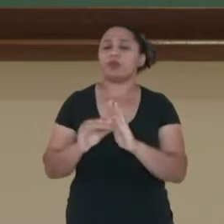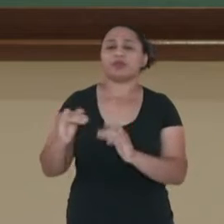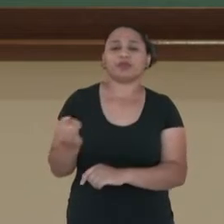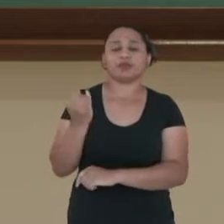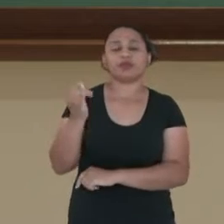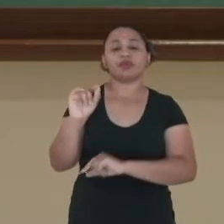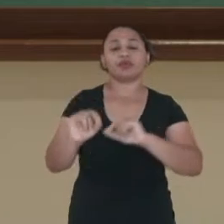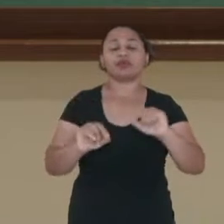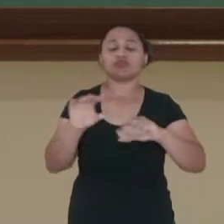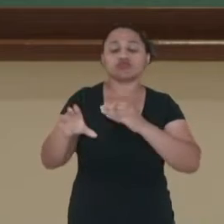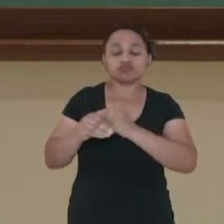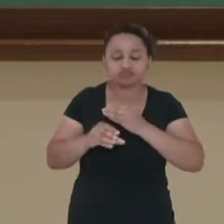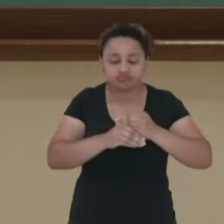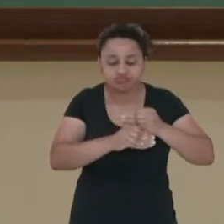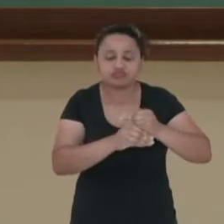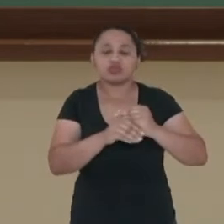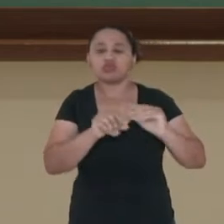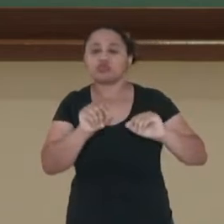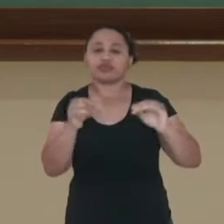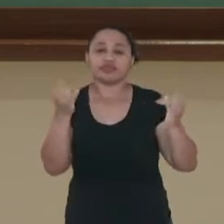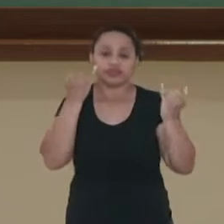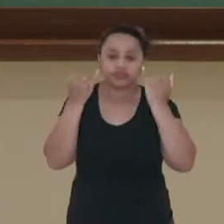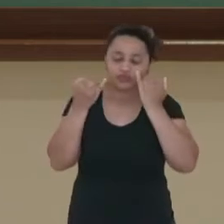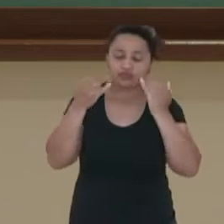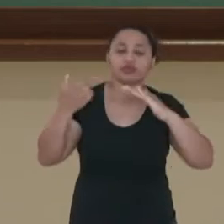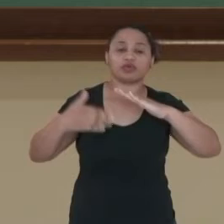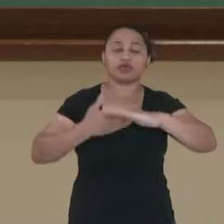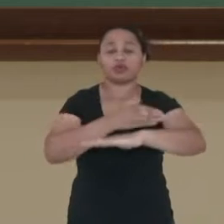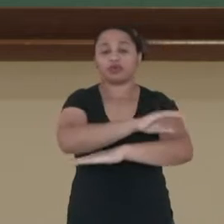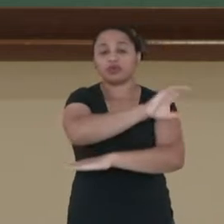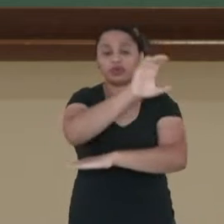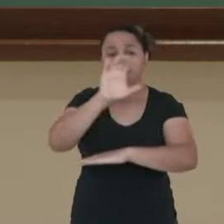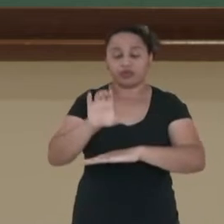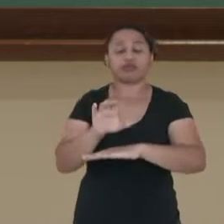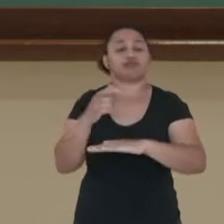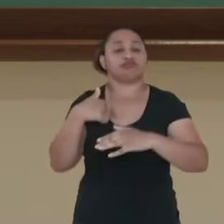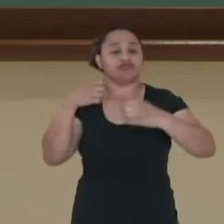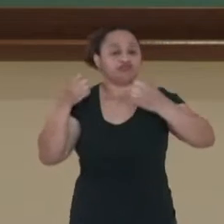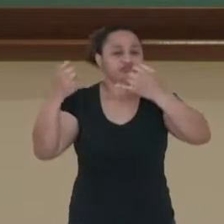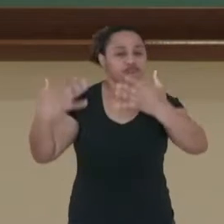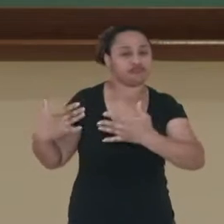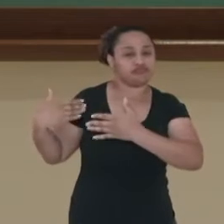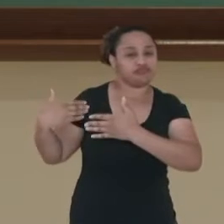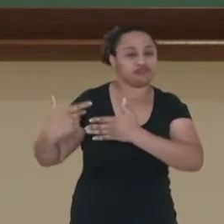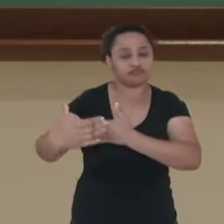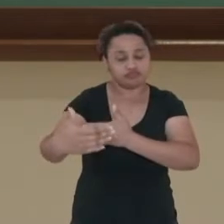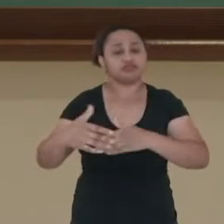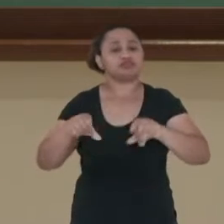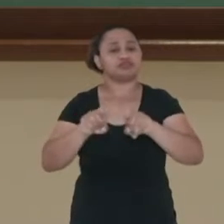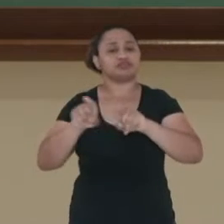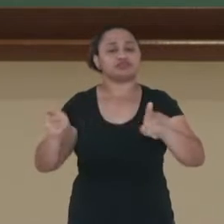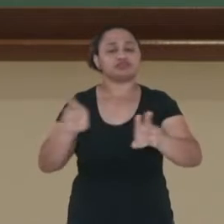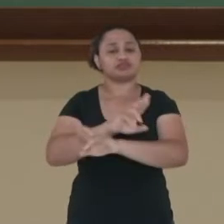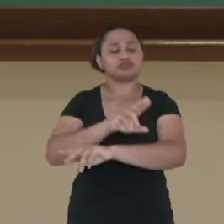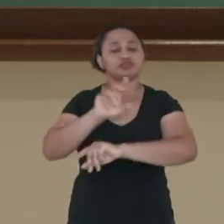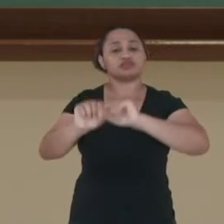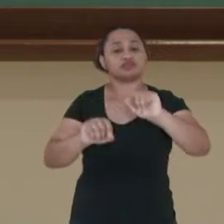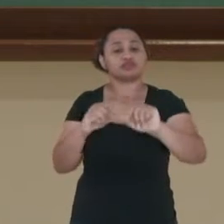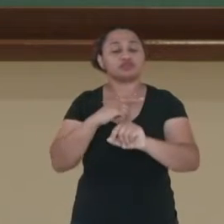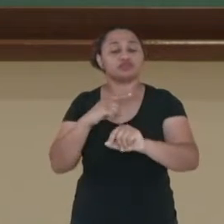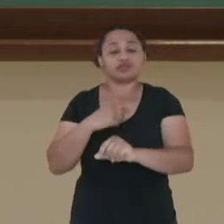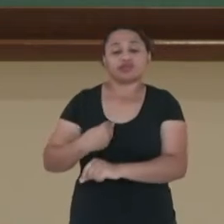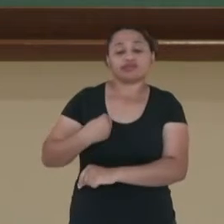complementar essas noções de ecologia que estão sendo trabalhadas, né? Fazer a relação dessa ecologia com a nossa